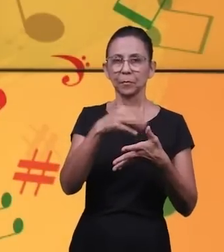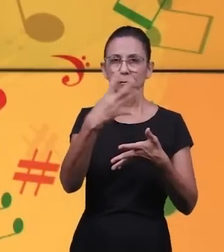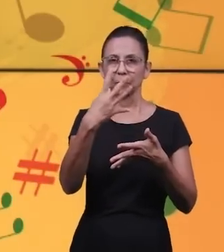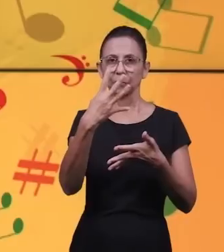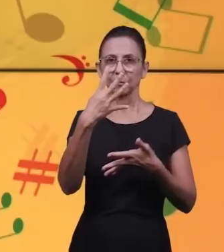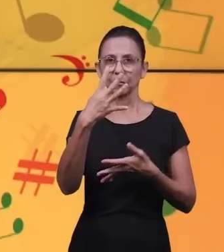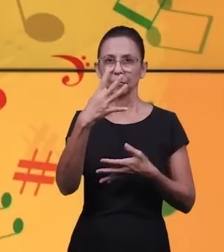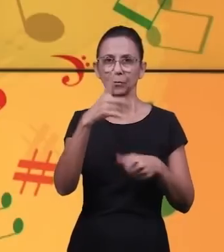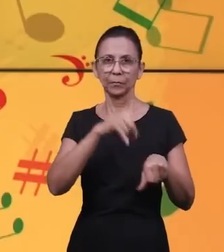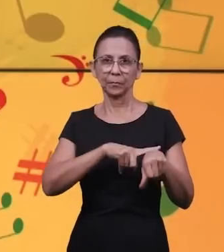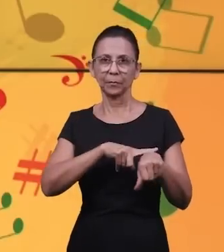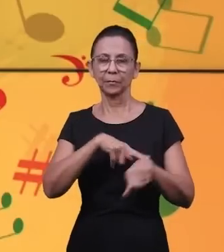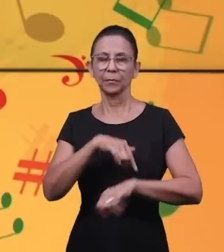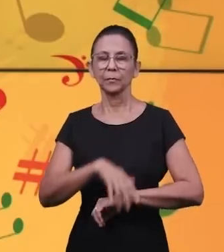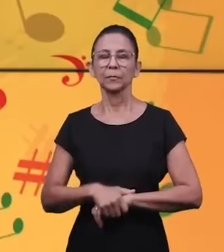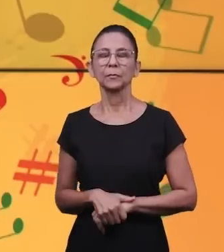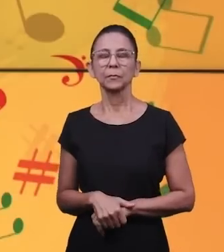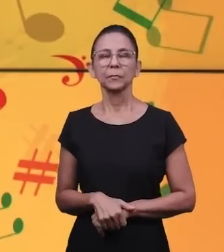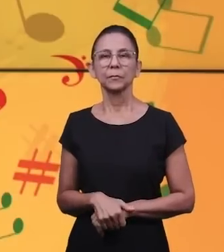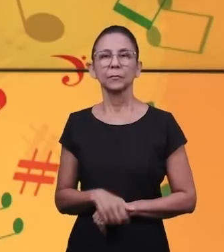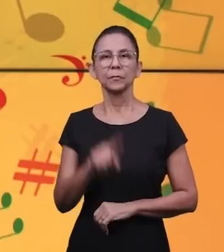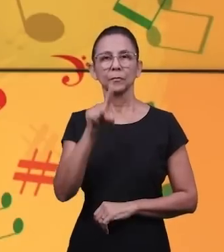quatro tempos para iniciar.